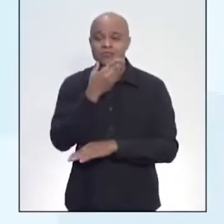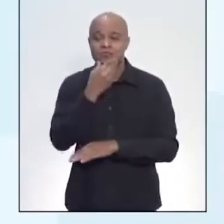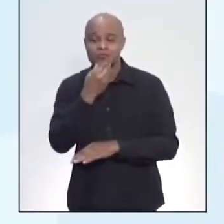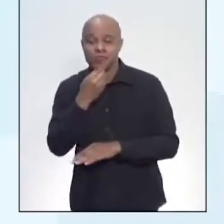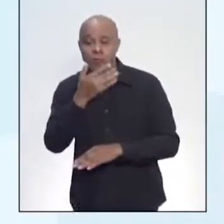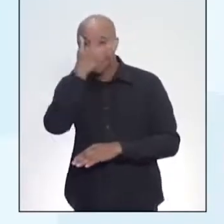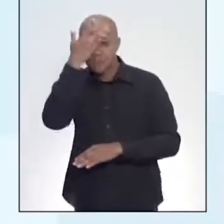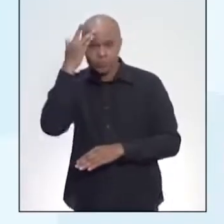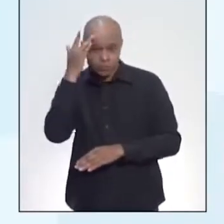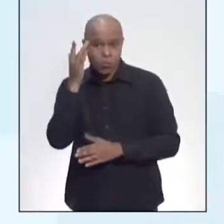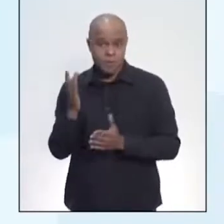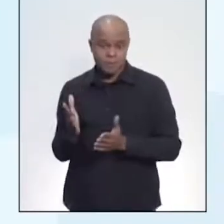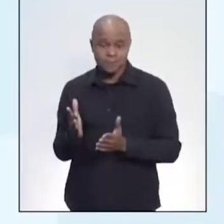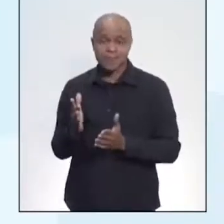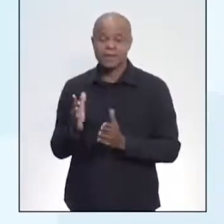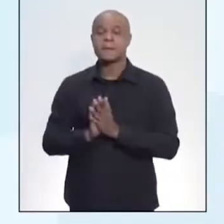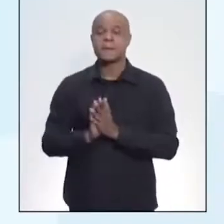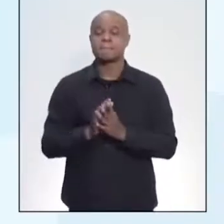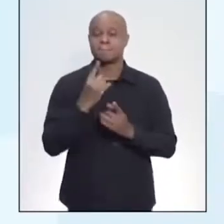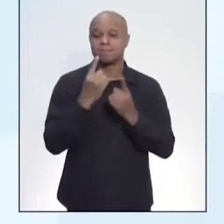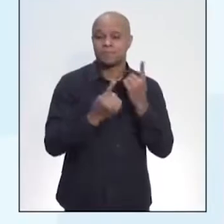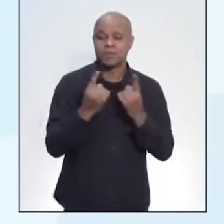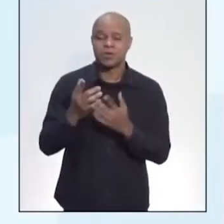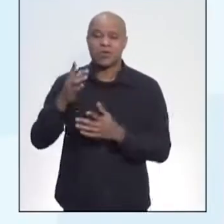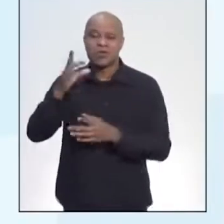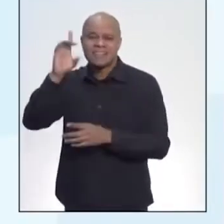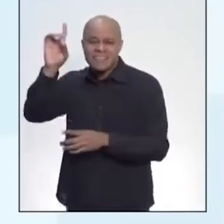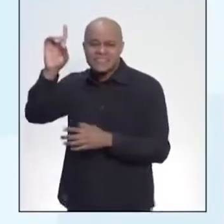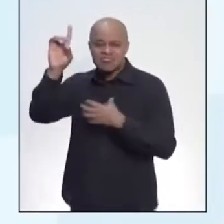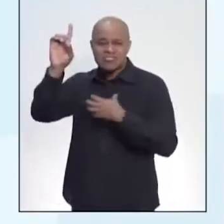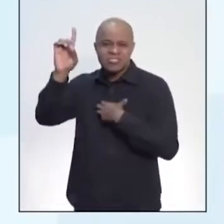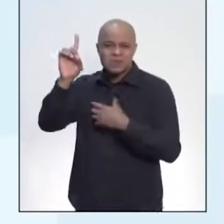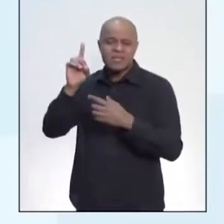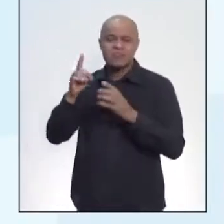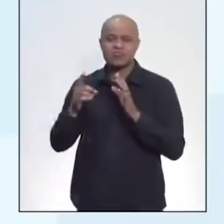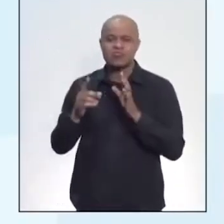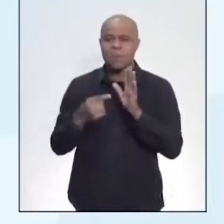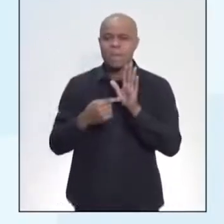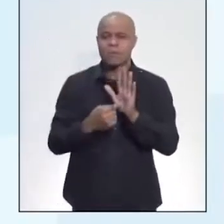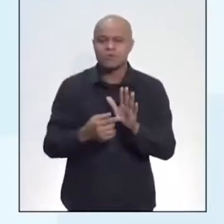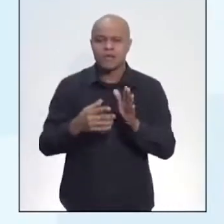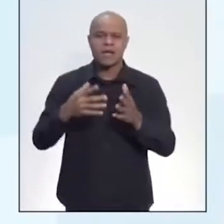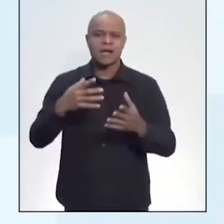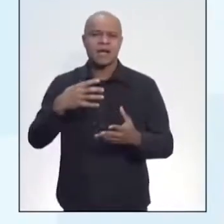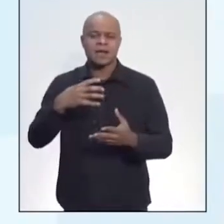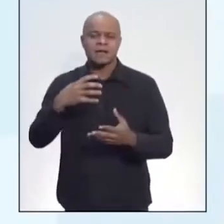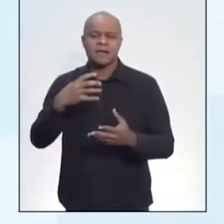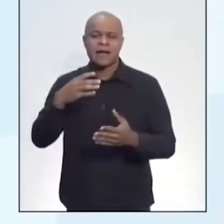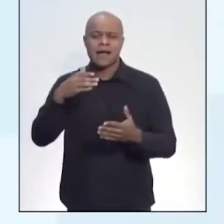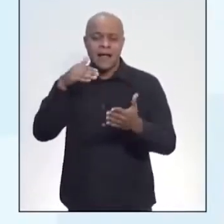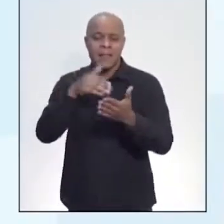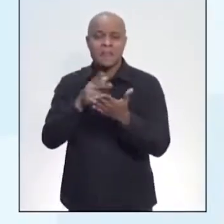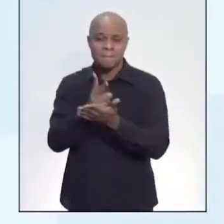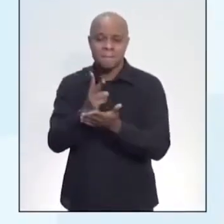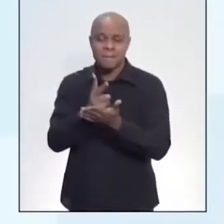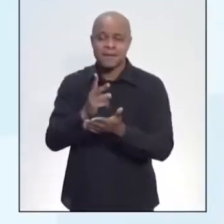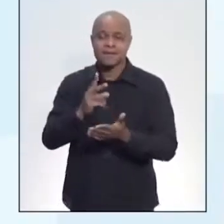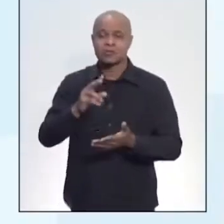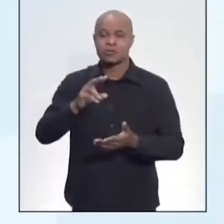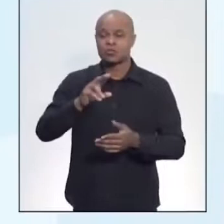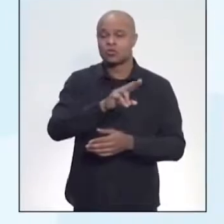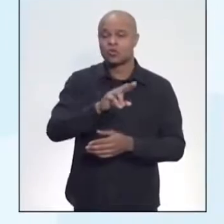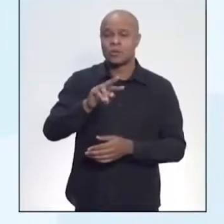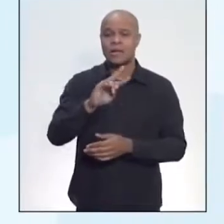cada Deus representa um fenômeno natural ou até um sentimento humano os heróis por exemplo